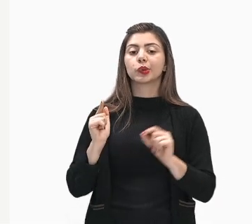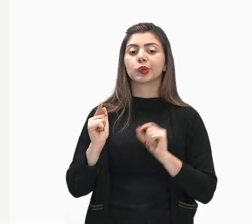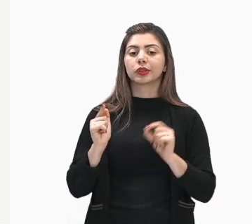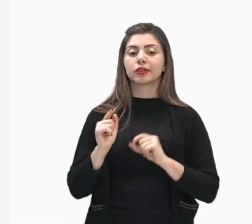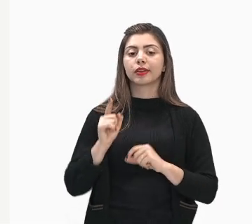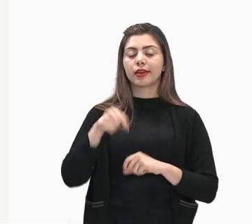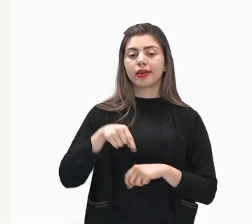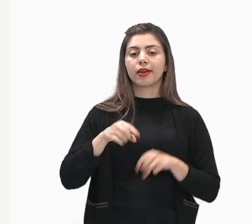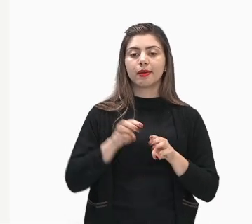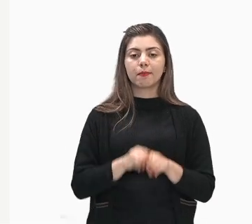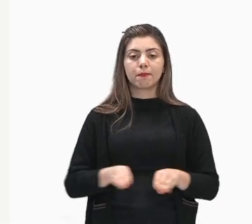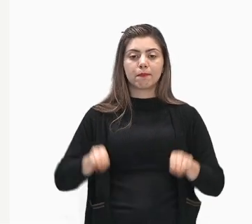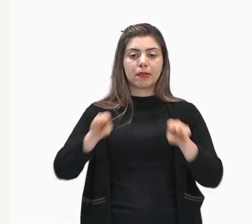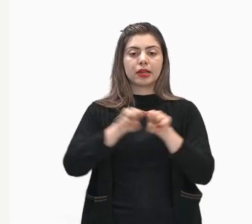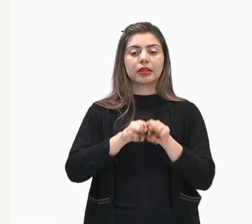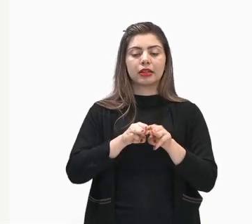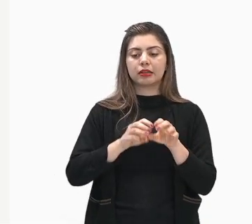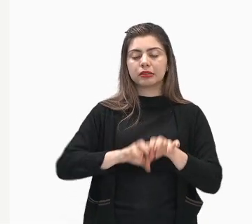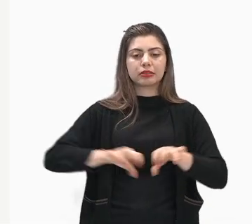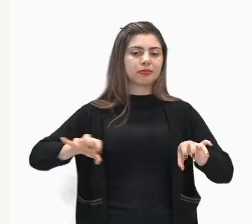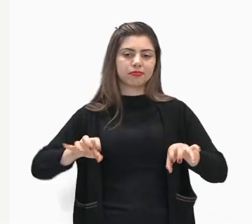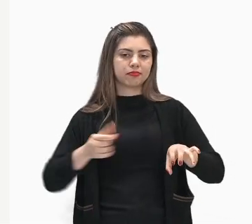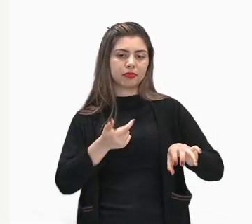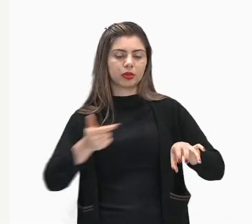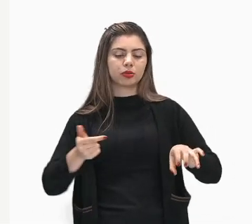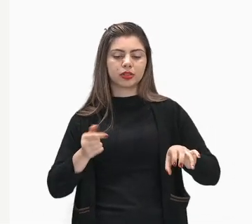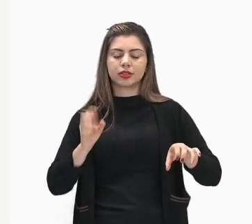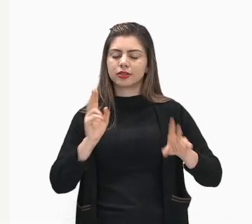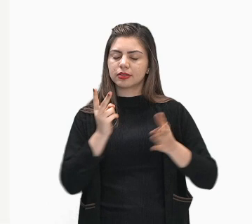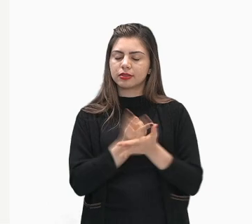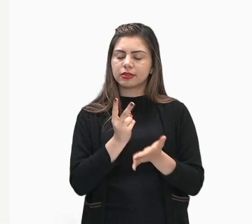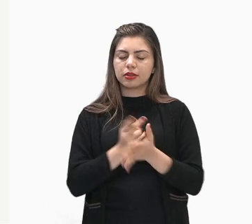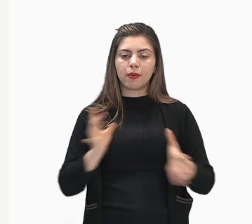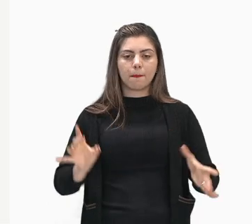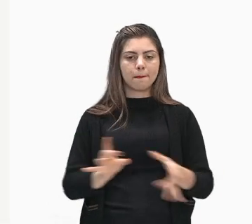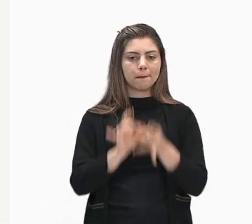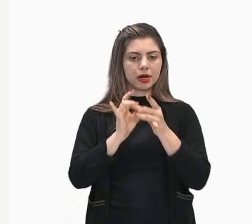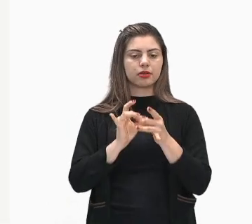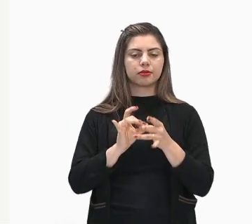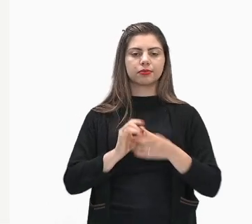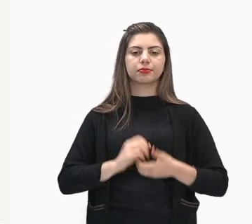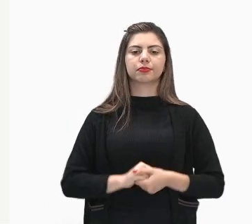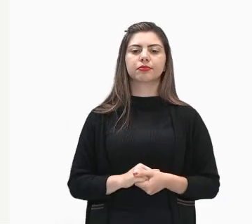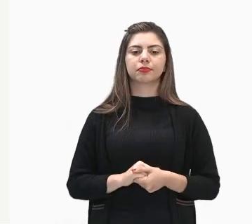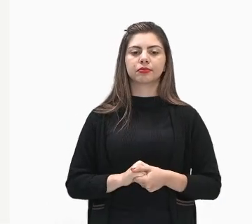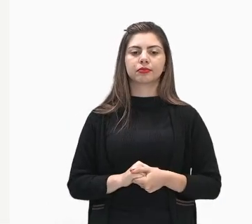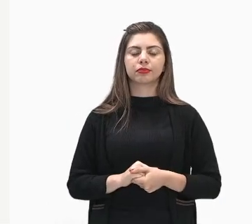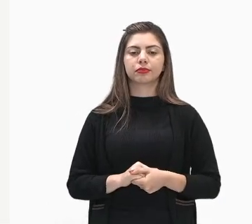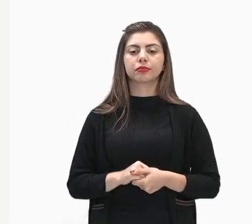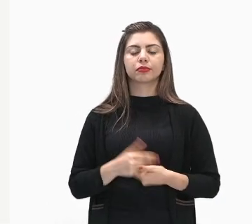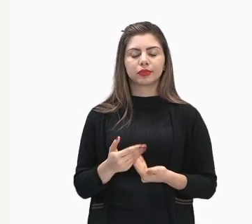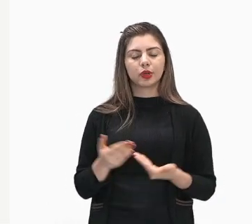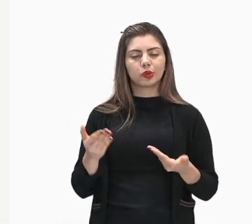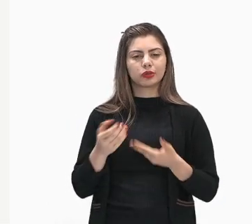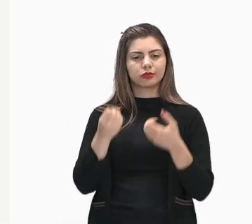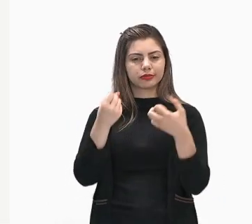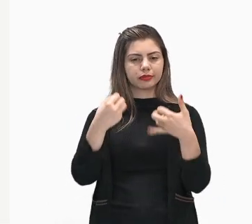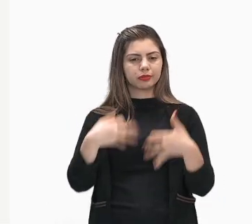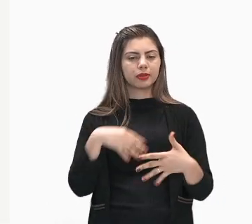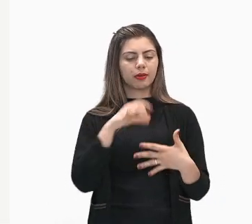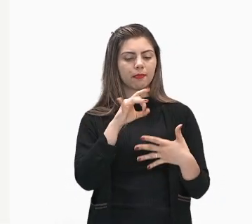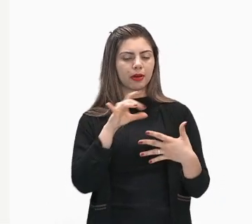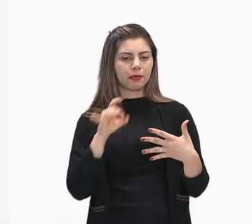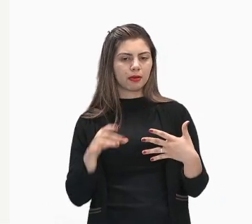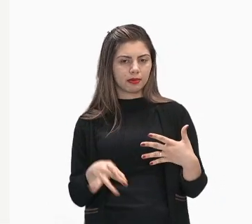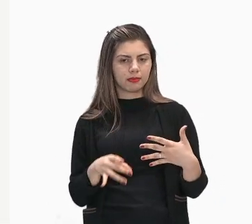inseparabilidade dos polos magnéticos. E aí nós vamos falar aqui de cada uma dessas propriedades para